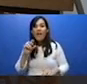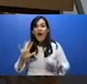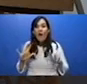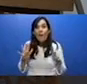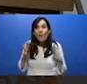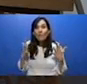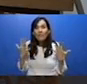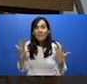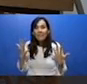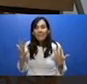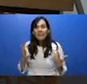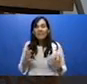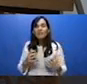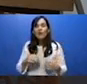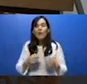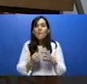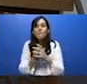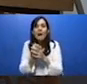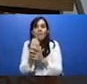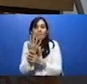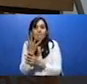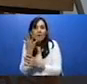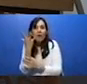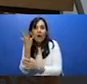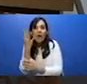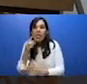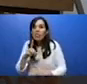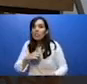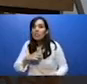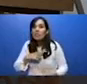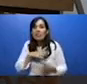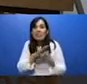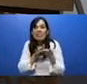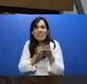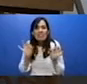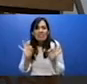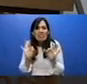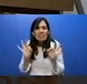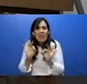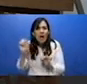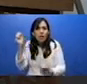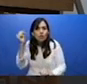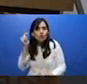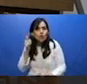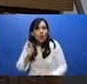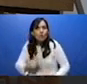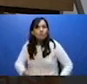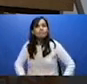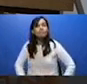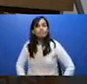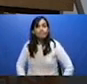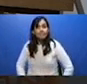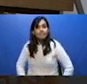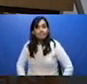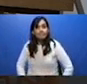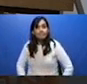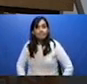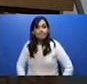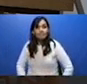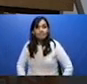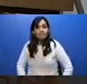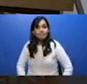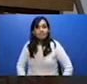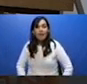acontece com uma planta que não recebe raios de sol durante alguns dias? Vocês vão anotar aí